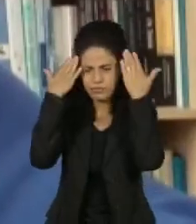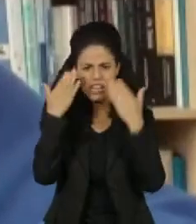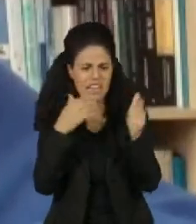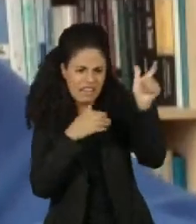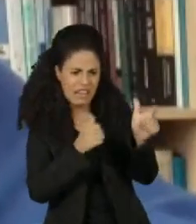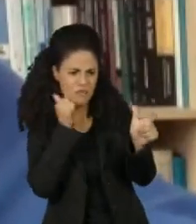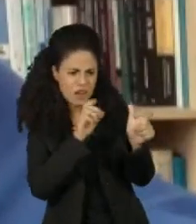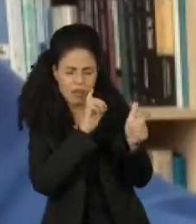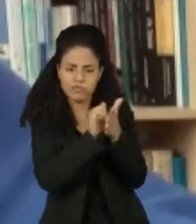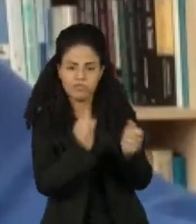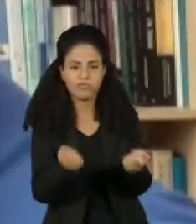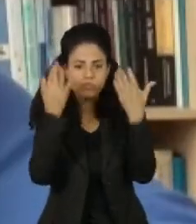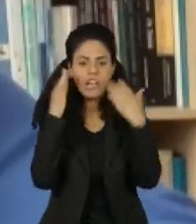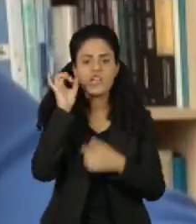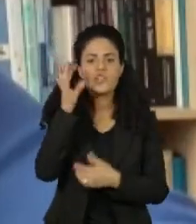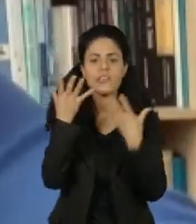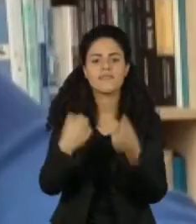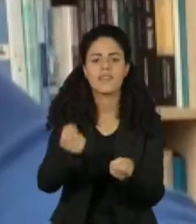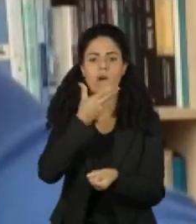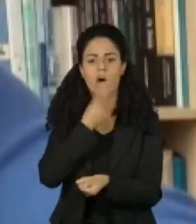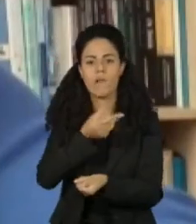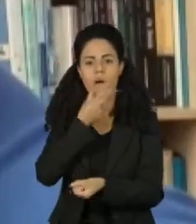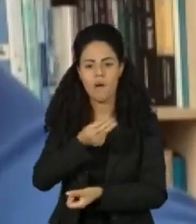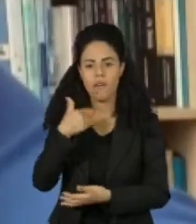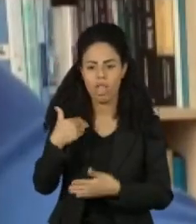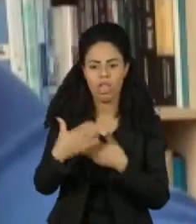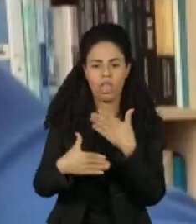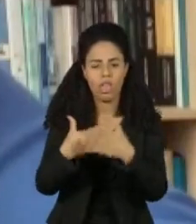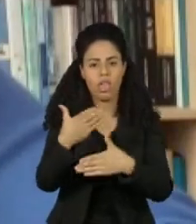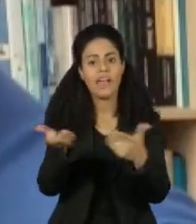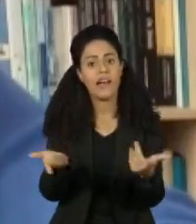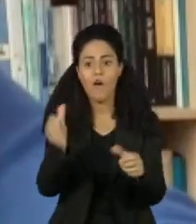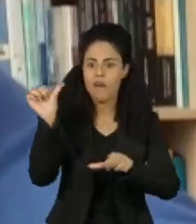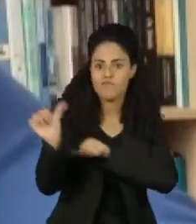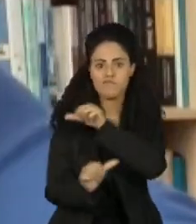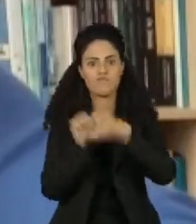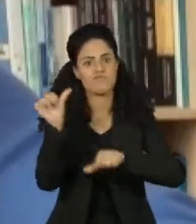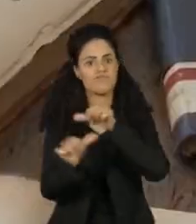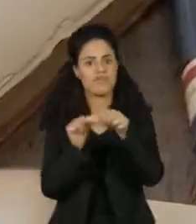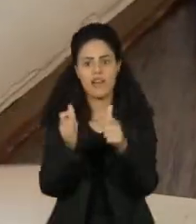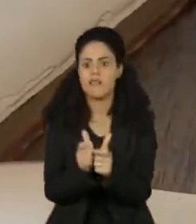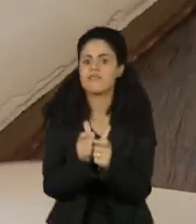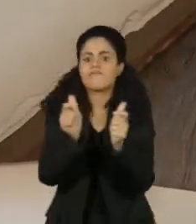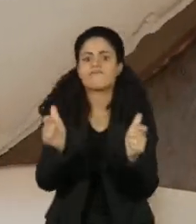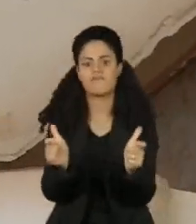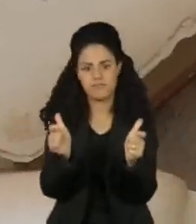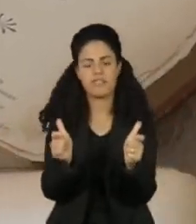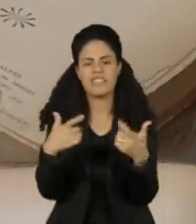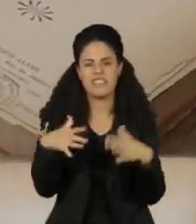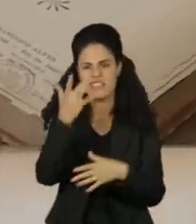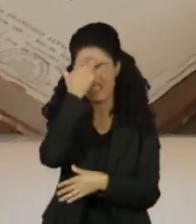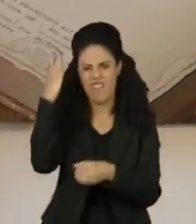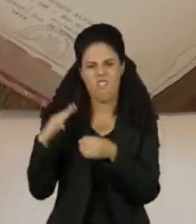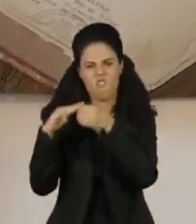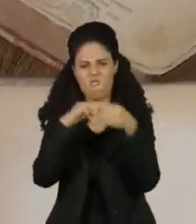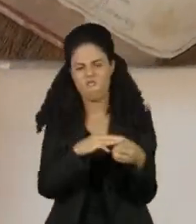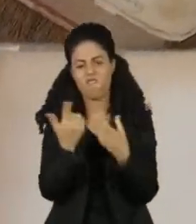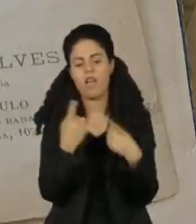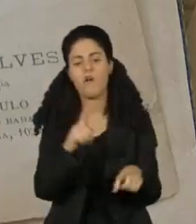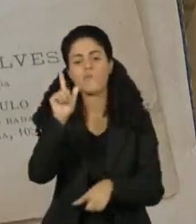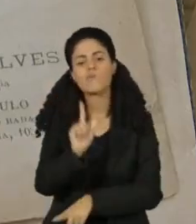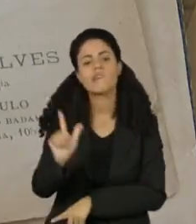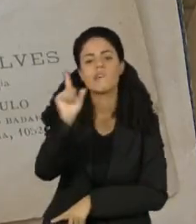registros e nas histórias da literatura. Sempre houve adversidades, hostilidade, né, contra a literatura de